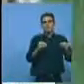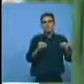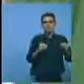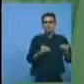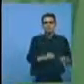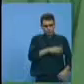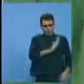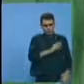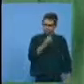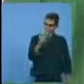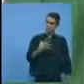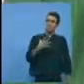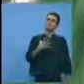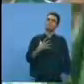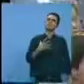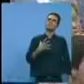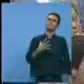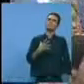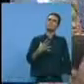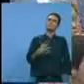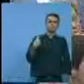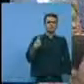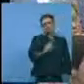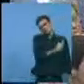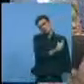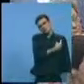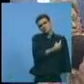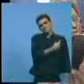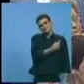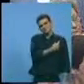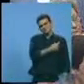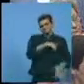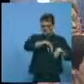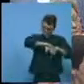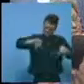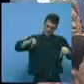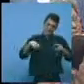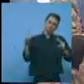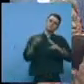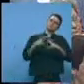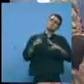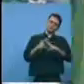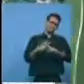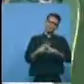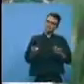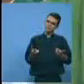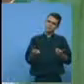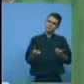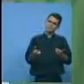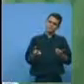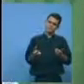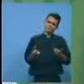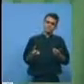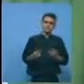celibato ou matrimônio, sacramentos, a crença na ressurreição e até o